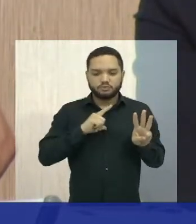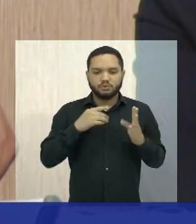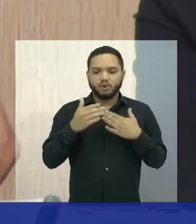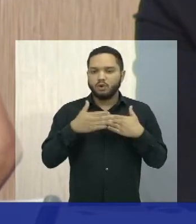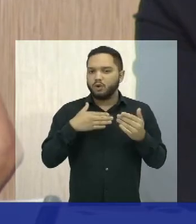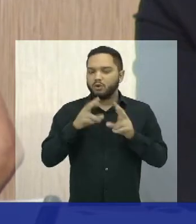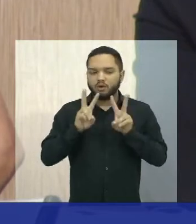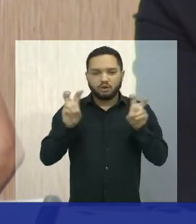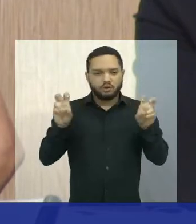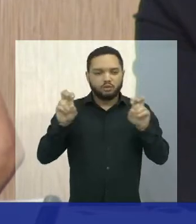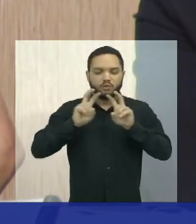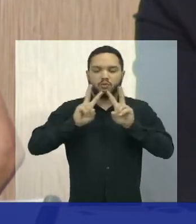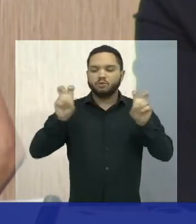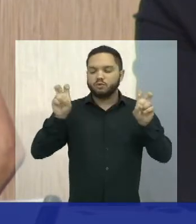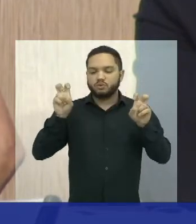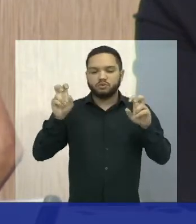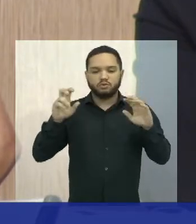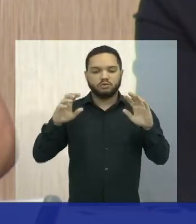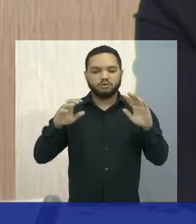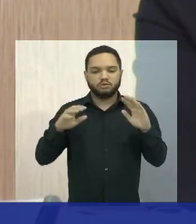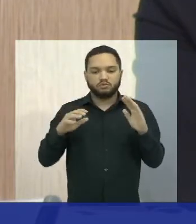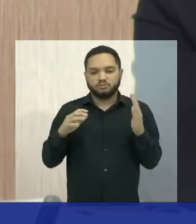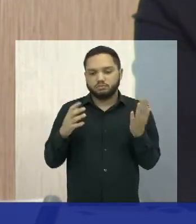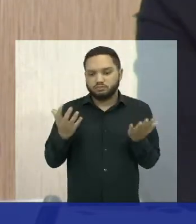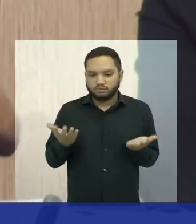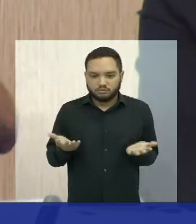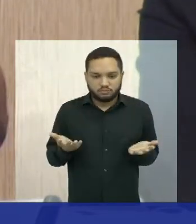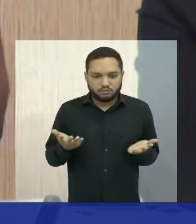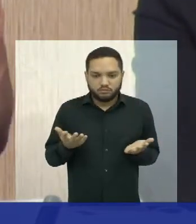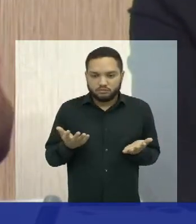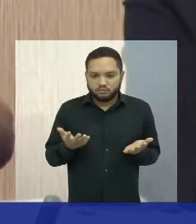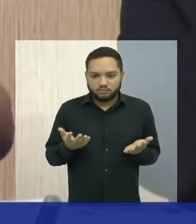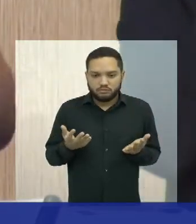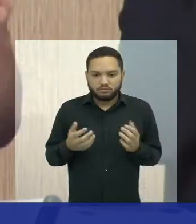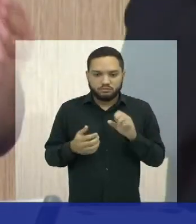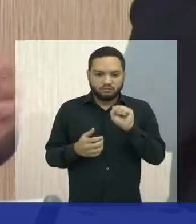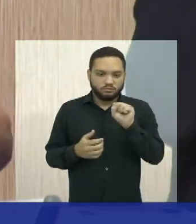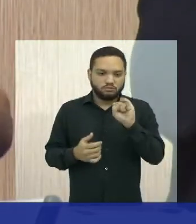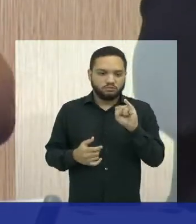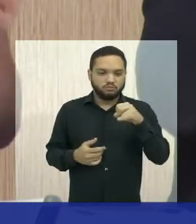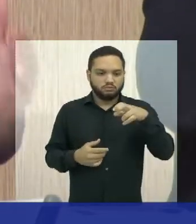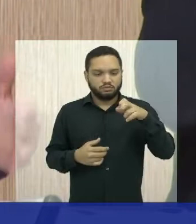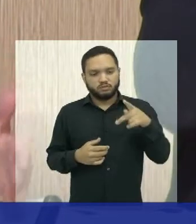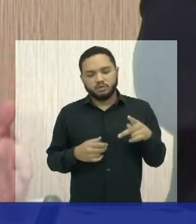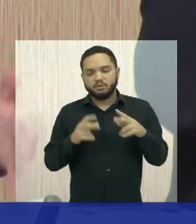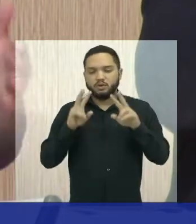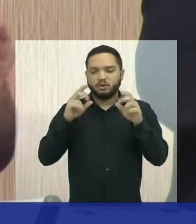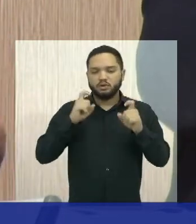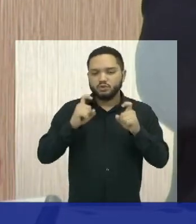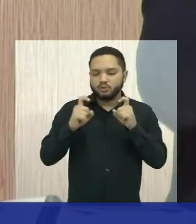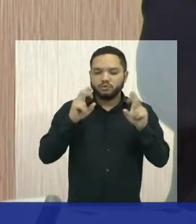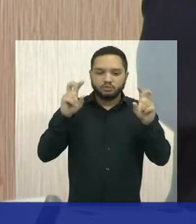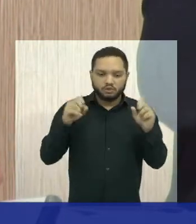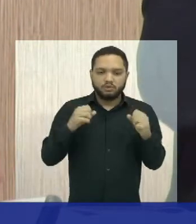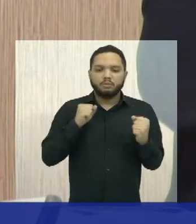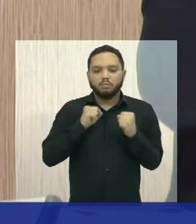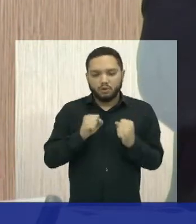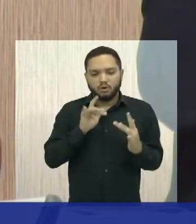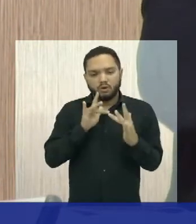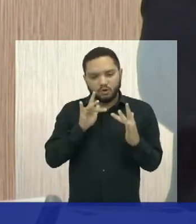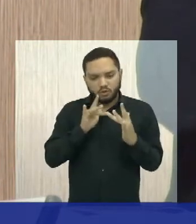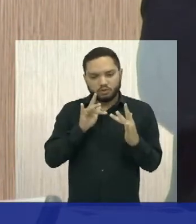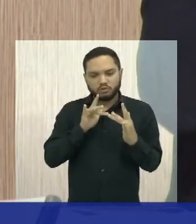tema relacionado a Cinep quer discutir determinado tema. Entre em contato com a